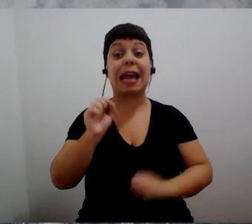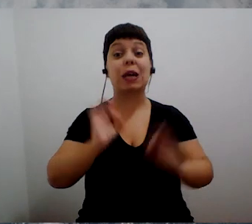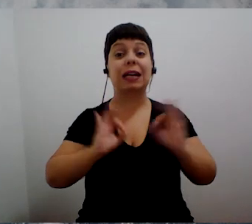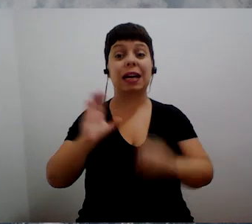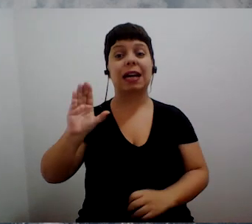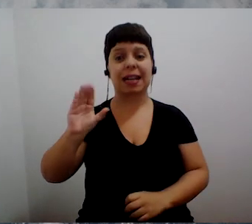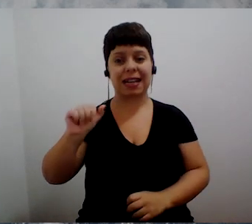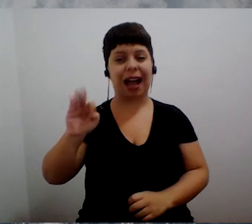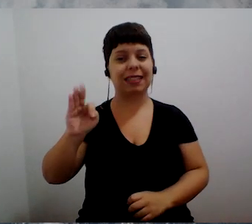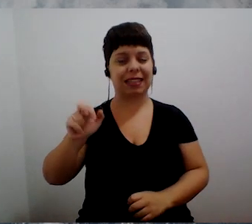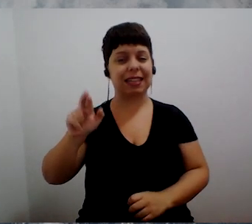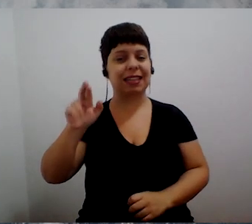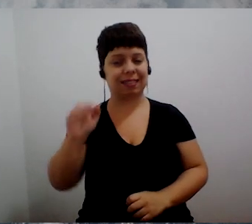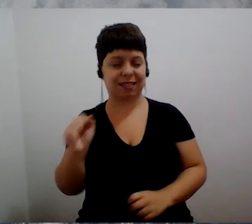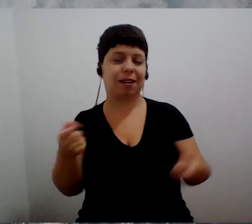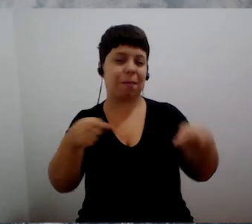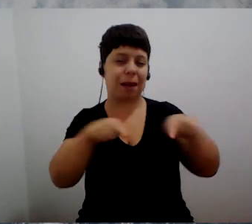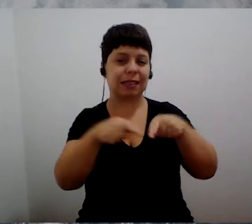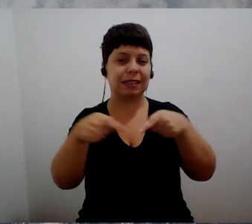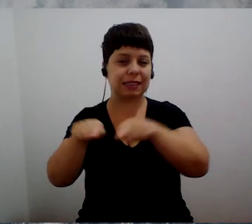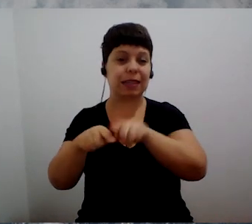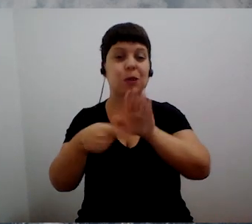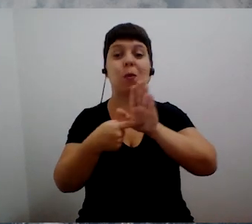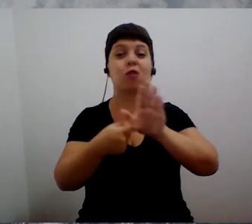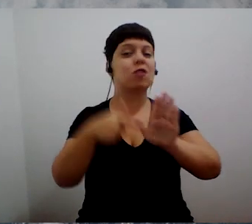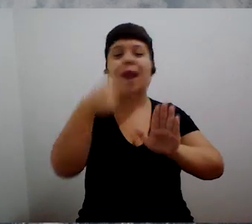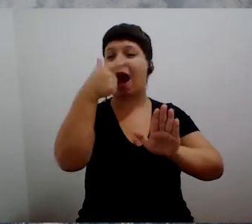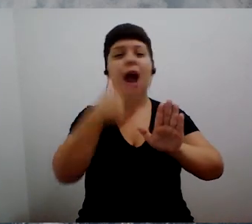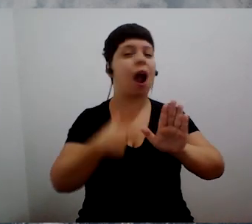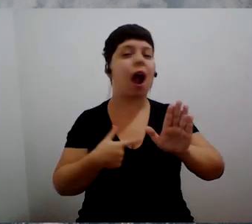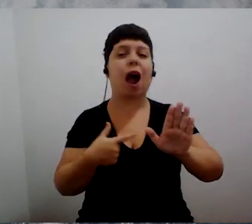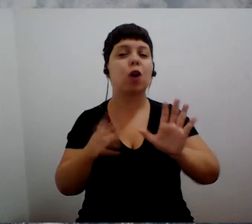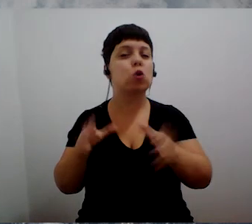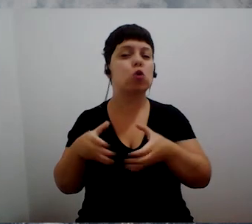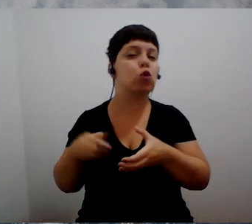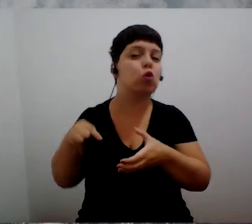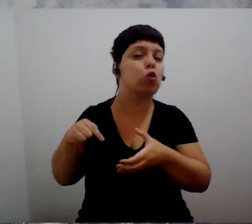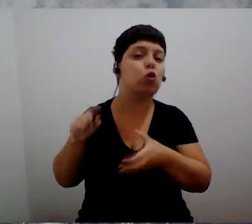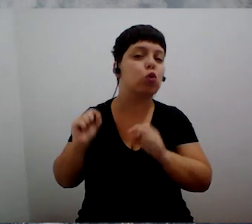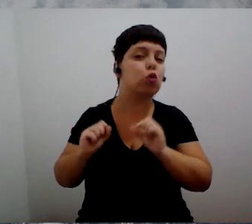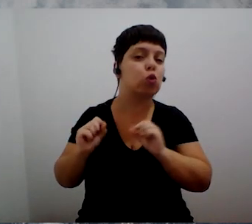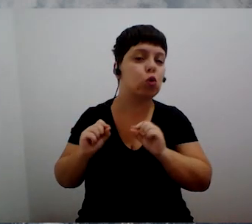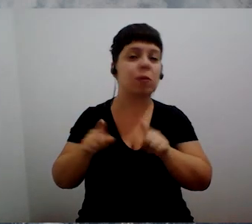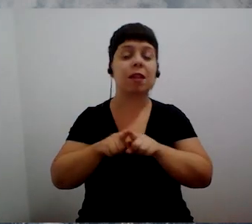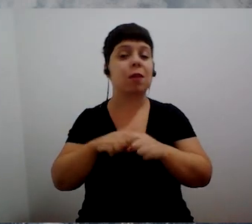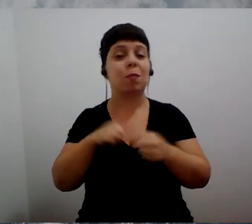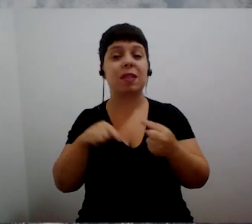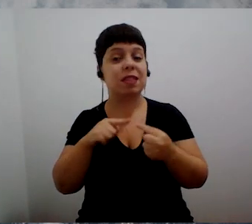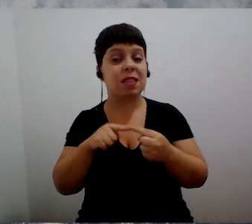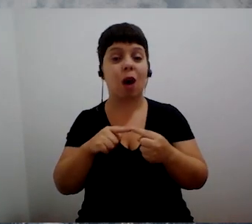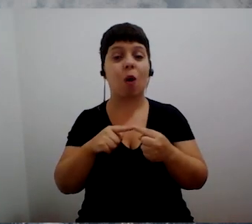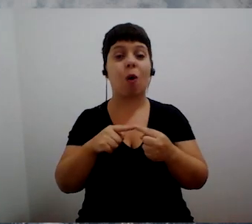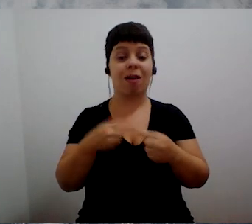muitos parceiros, mostrar um pouco quem somos nós e qual a nossa missão, por que a gente está